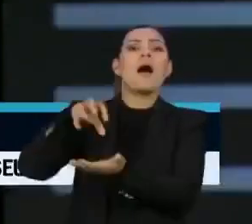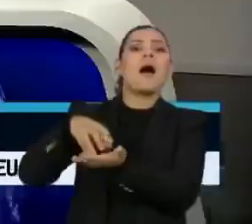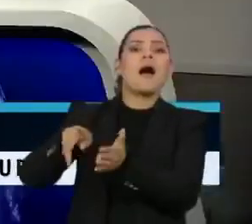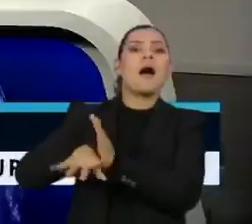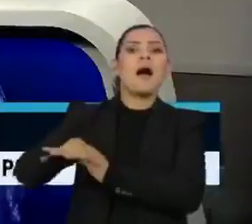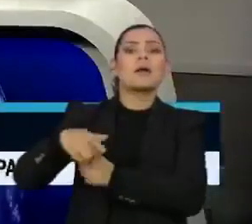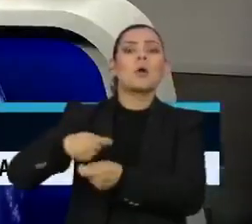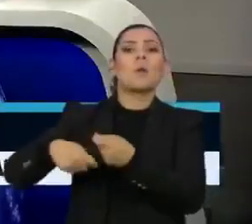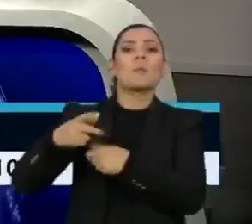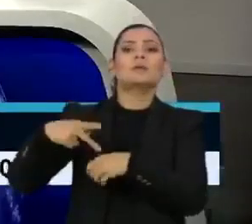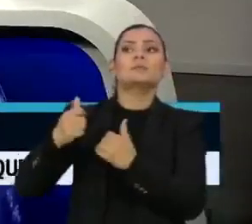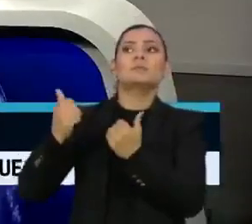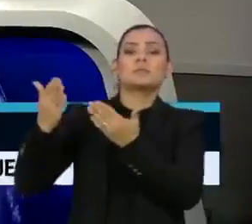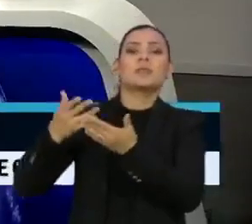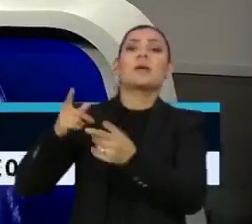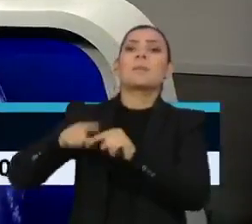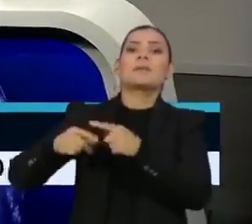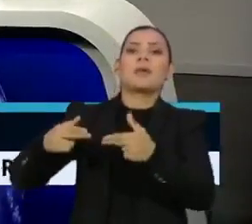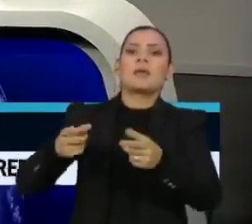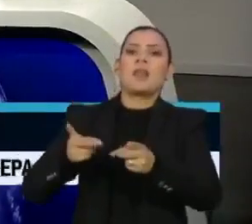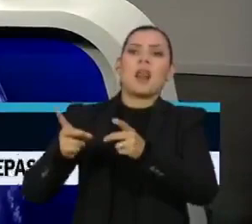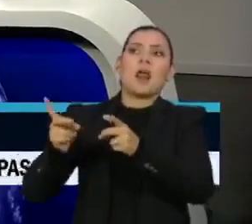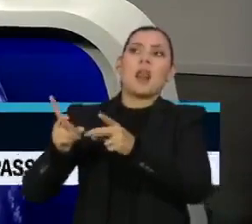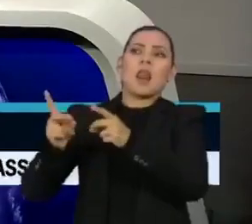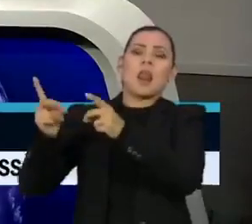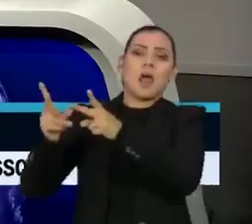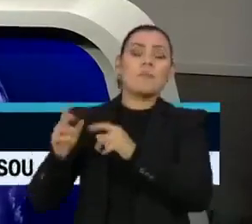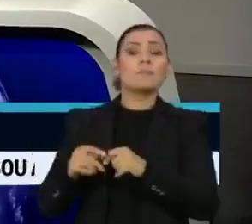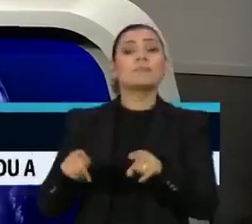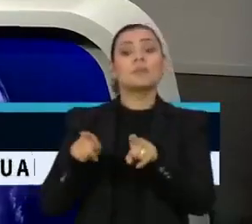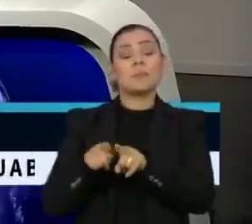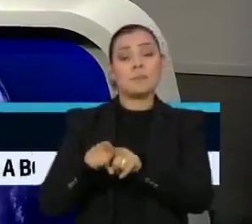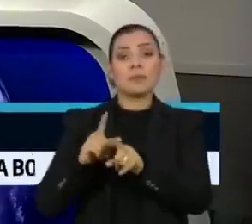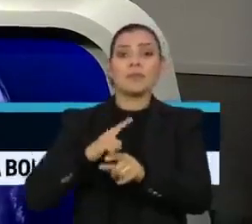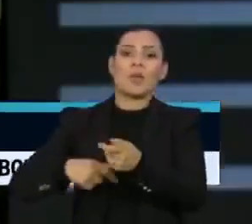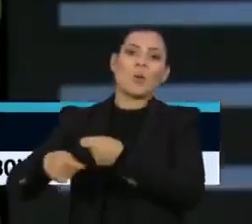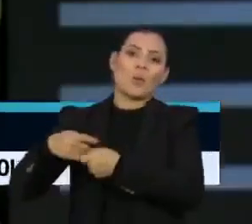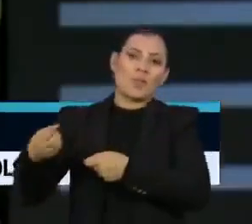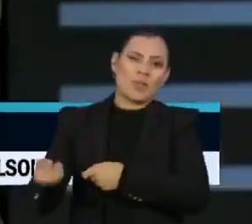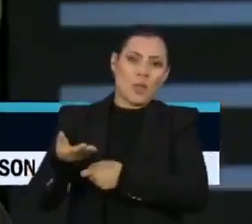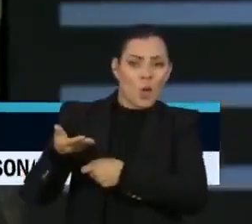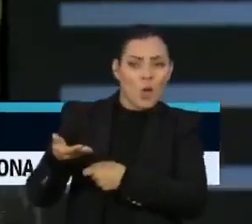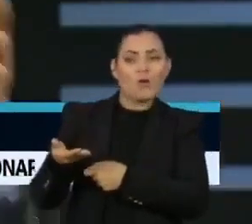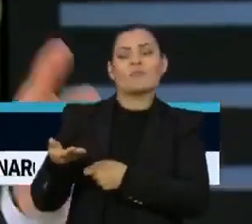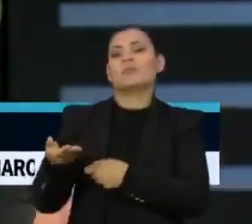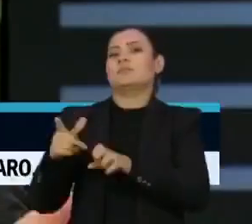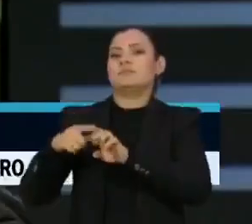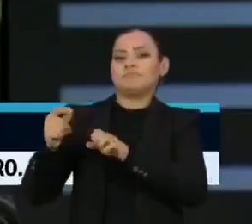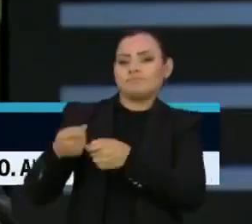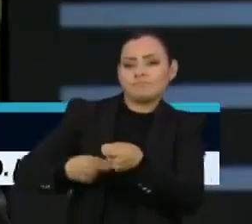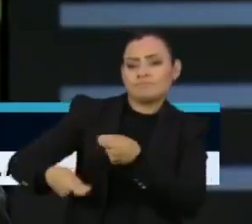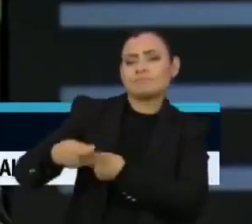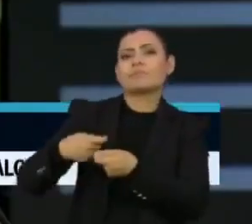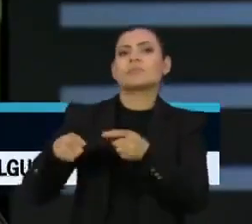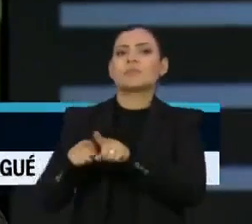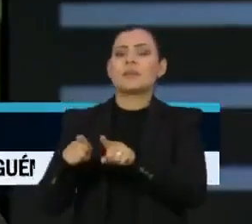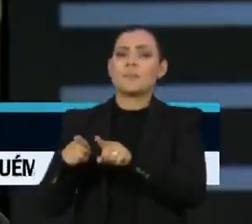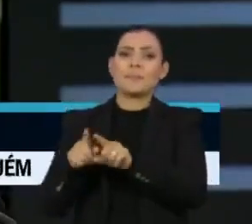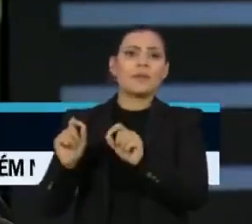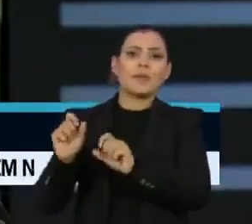vinculados ao comércio internacional de commodities alguns setores vinculados a essa nova economia de comer